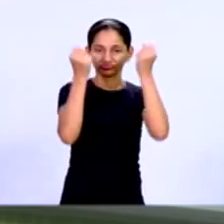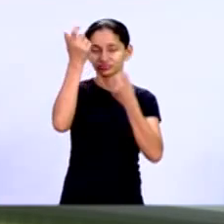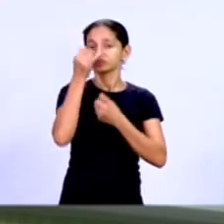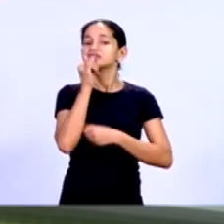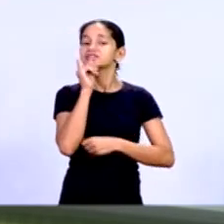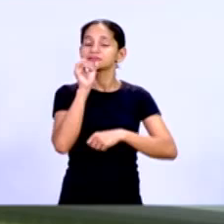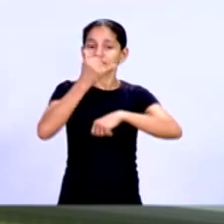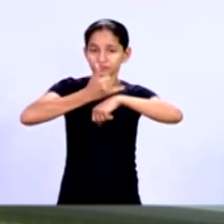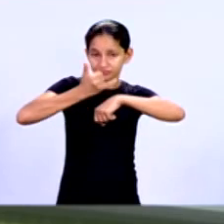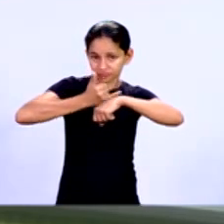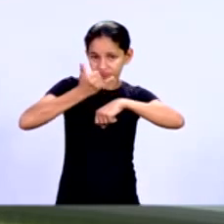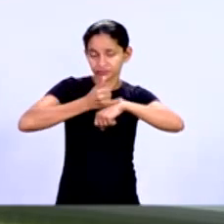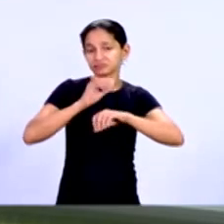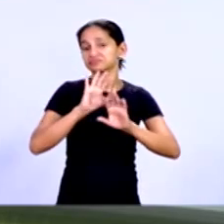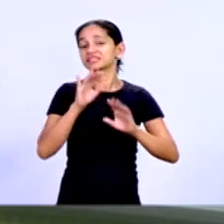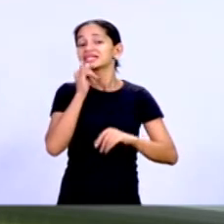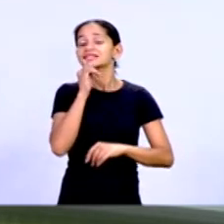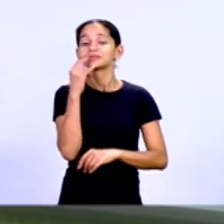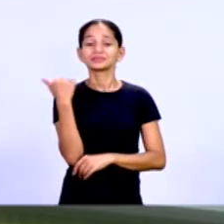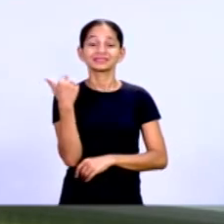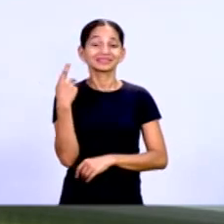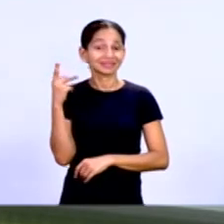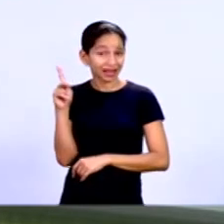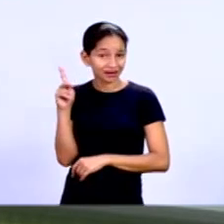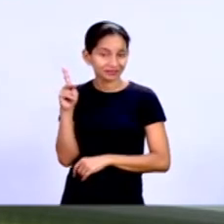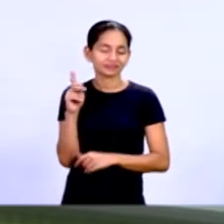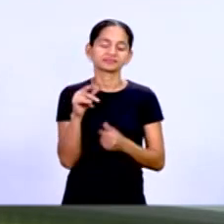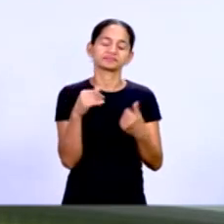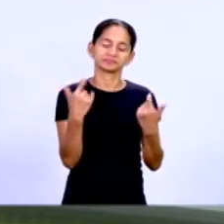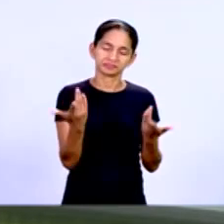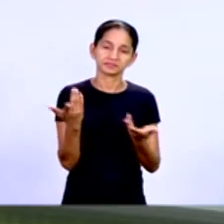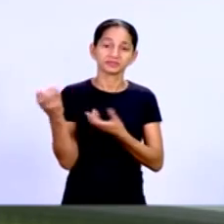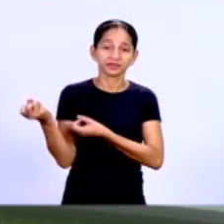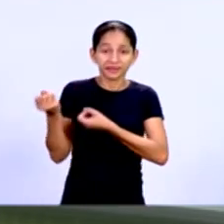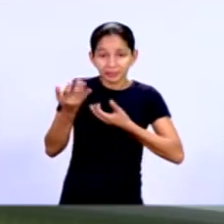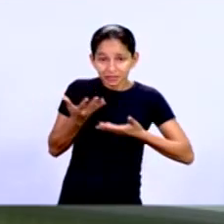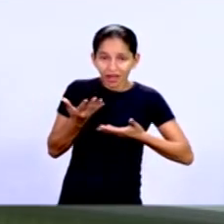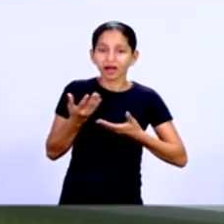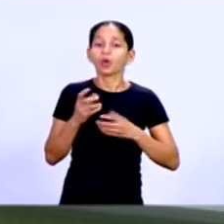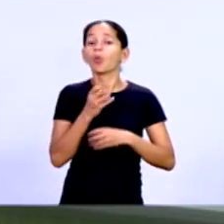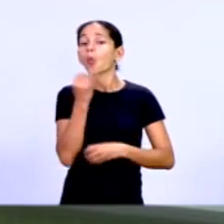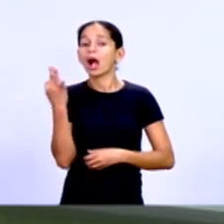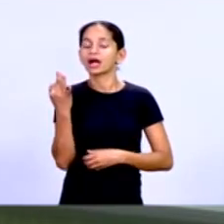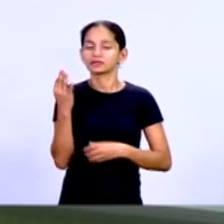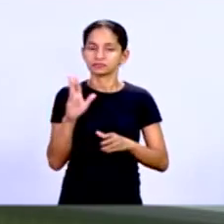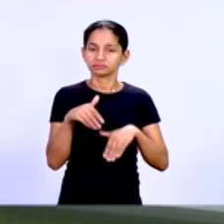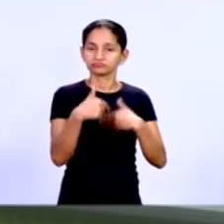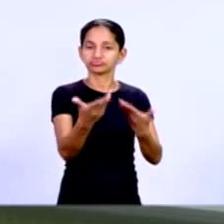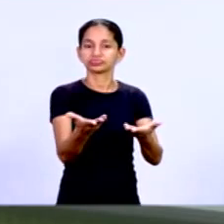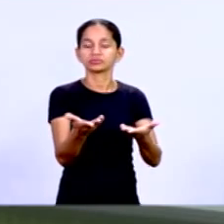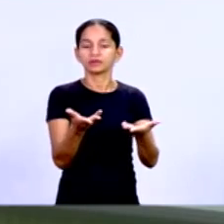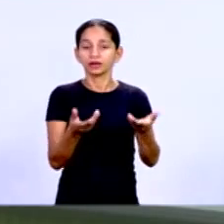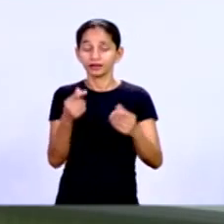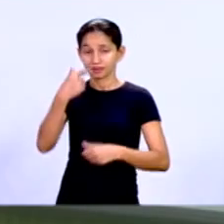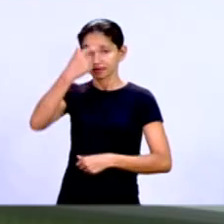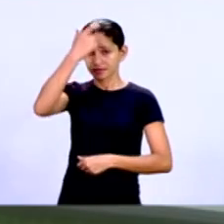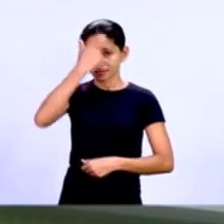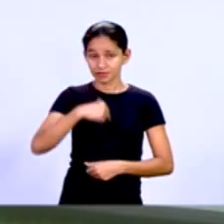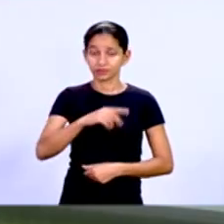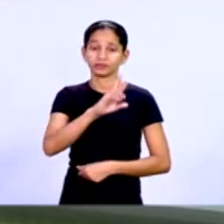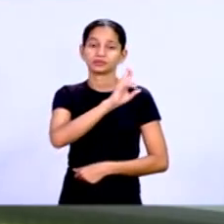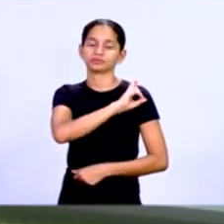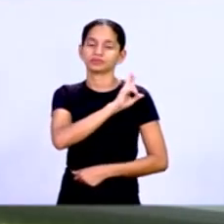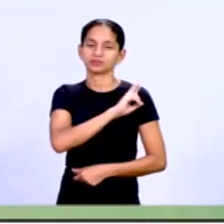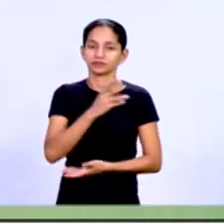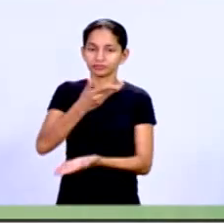SA, passou a ser um SA. E elas vão o quê? Elas vão disponibilizar para o mercado e vai ser o responsável pelas transações. Vamos